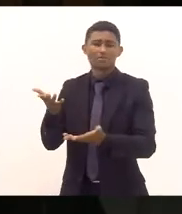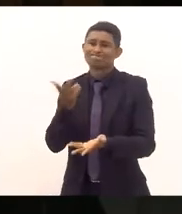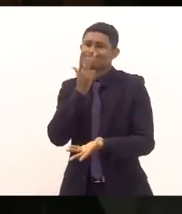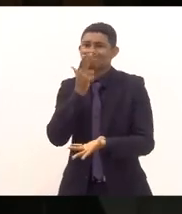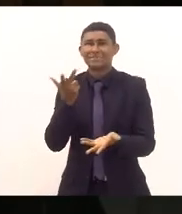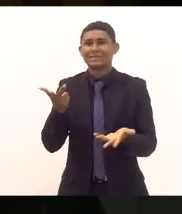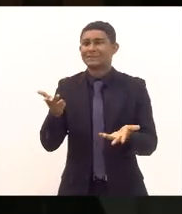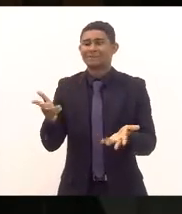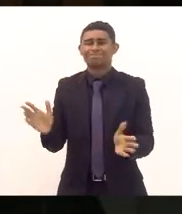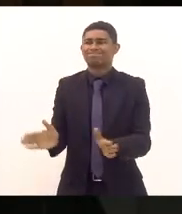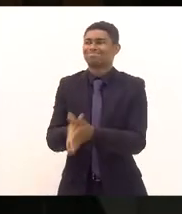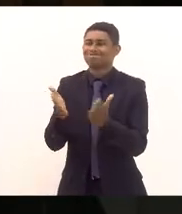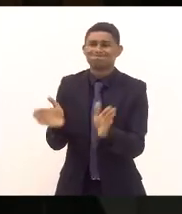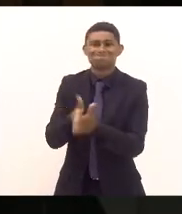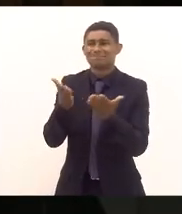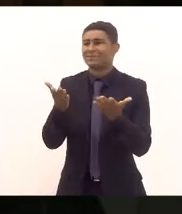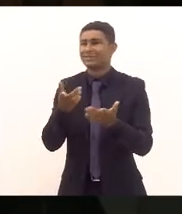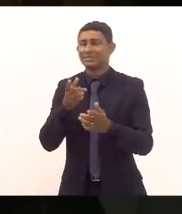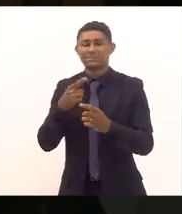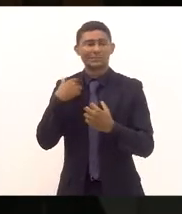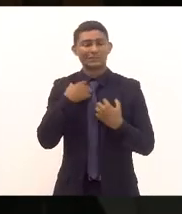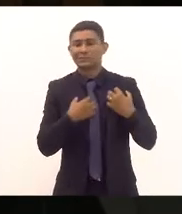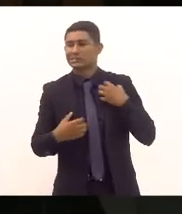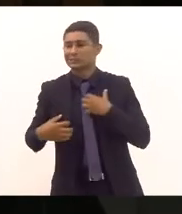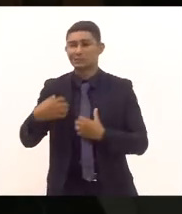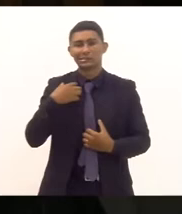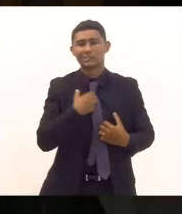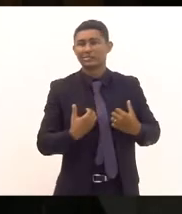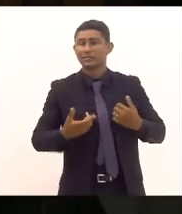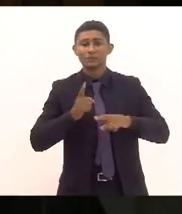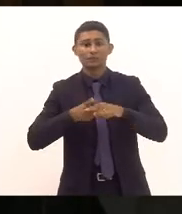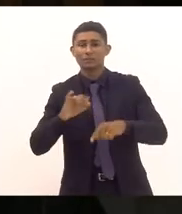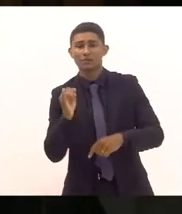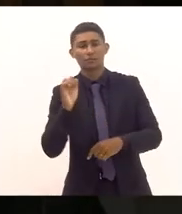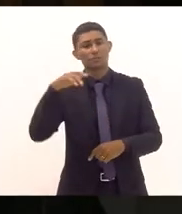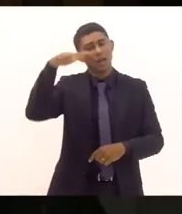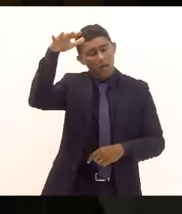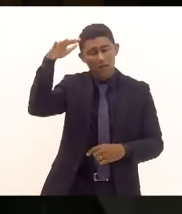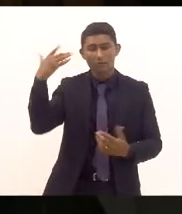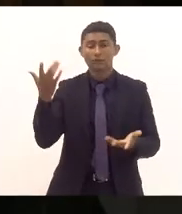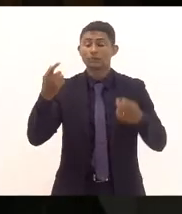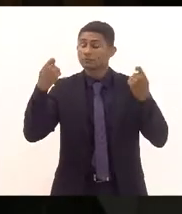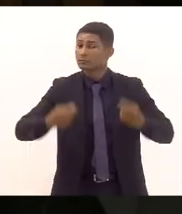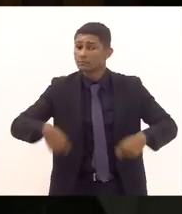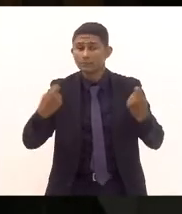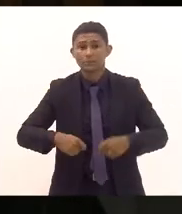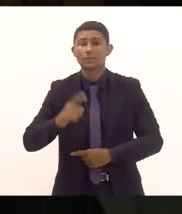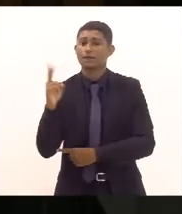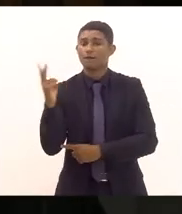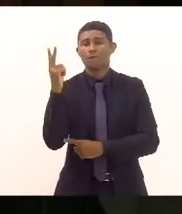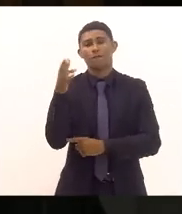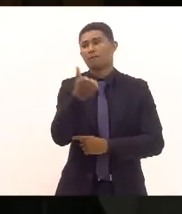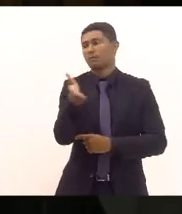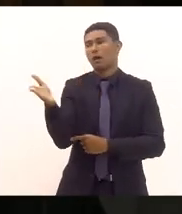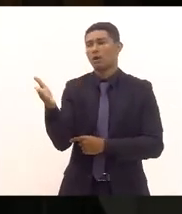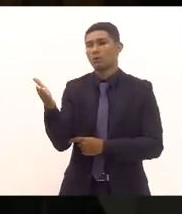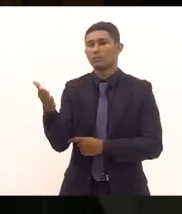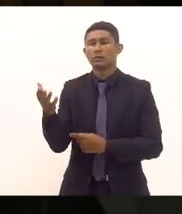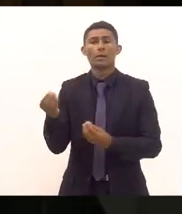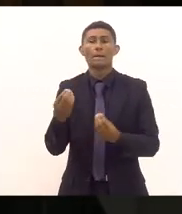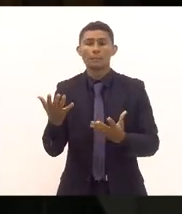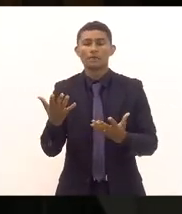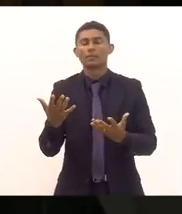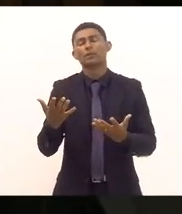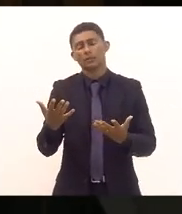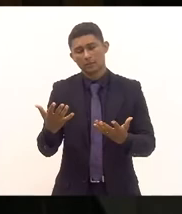desesperados num cenário com a inflação tomou conta do nosso país a valorizar os servidores é fundamental para garantir serviços públicos de qualidade